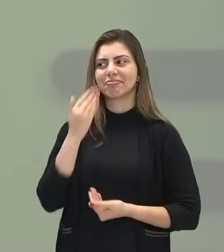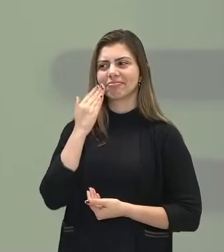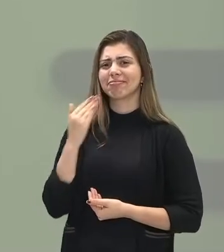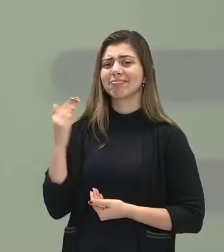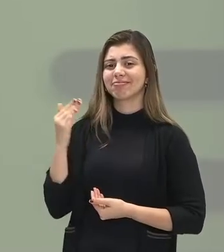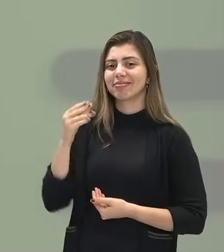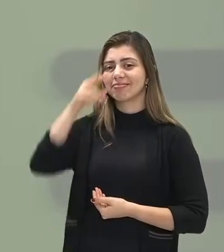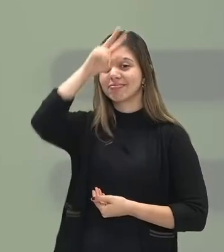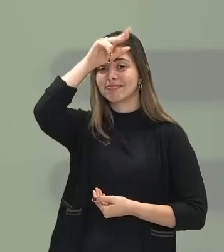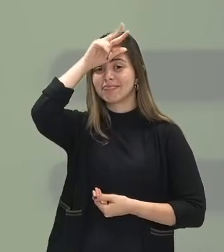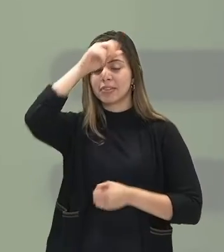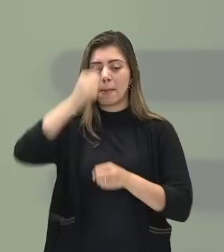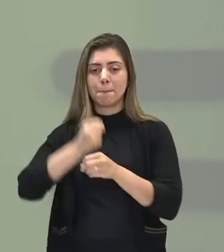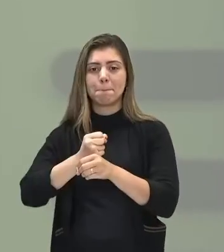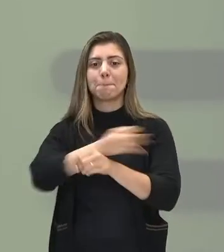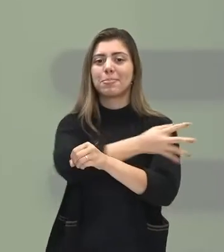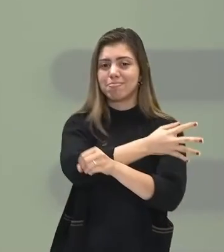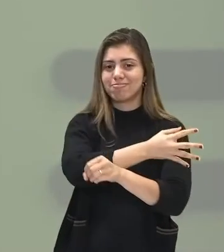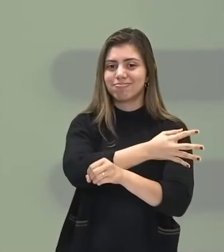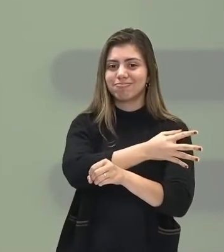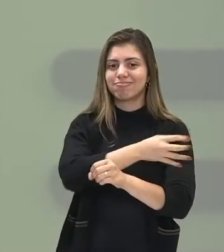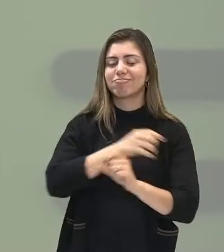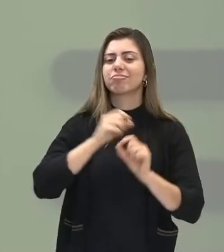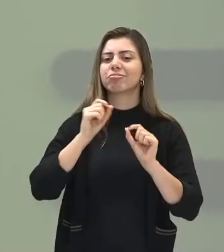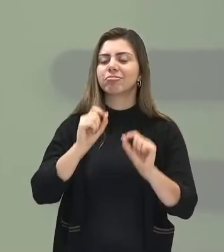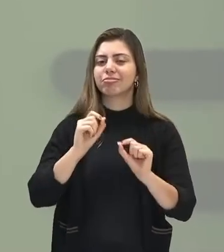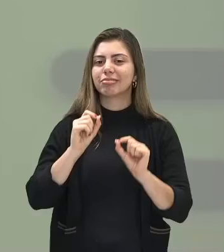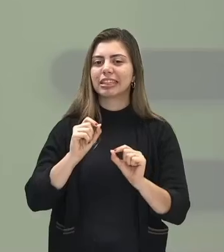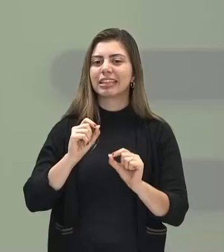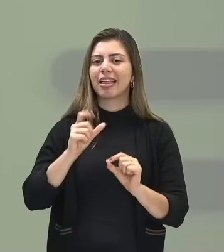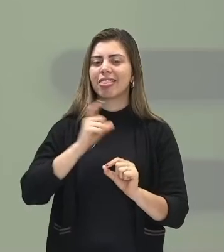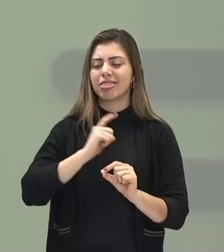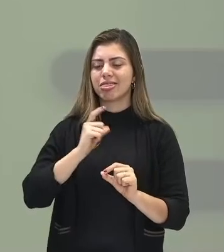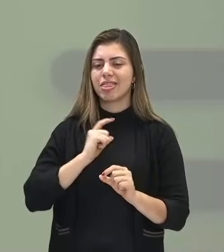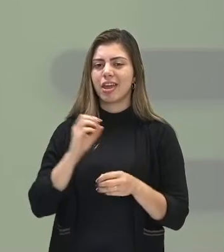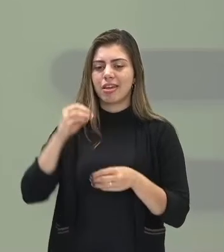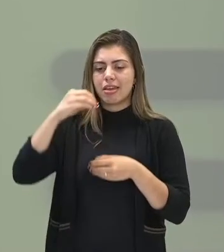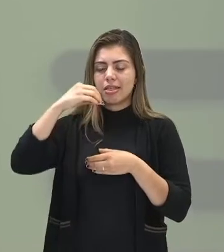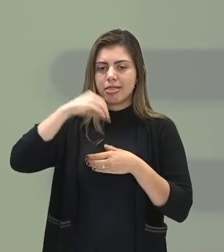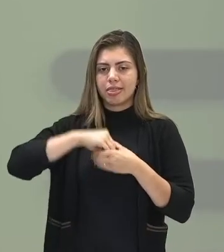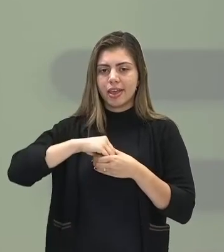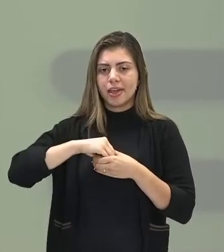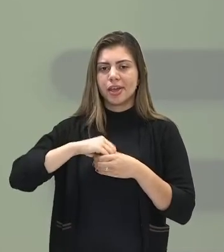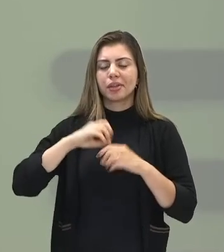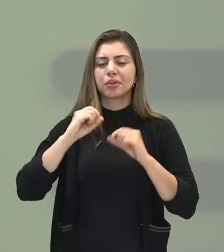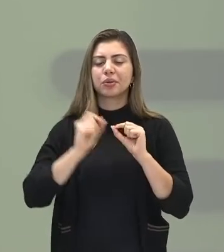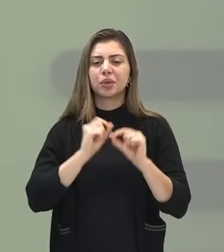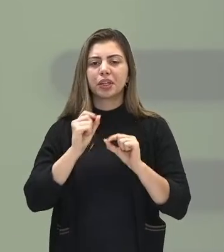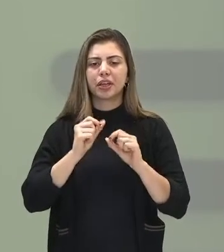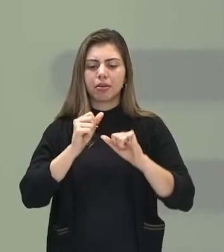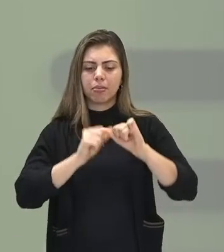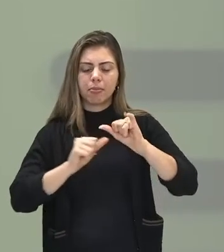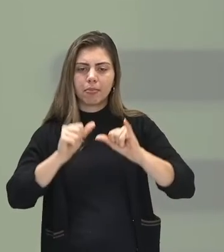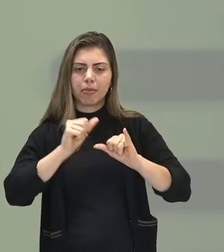besouro bombardeiro, ele produz uma solução quente. Essa